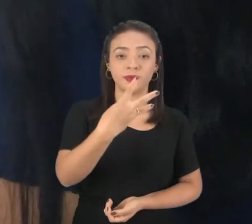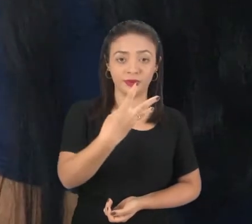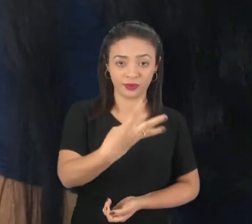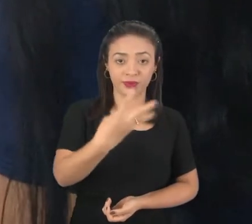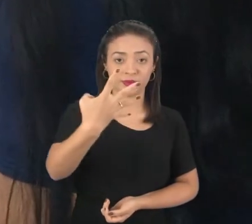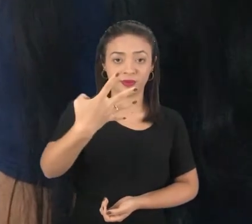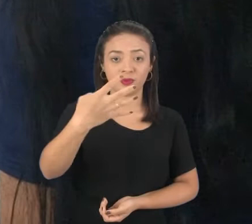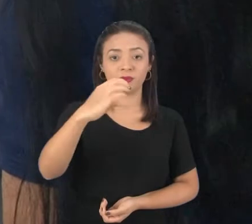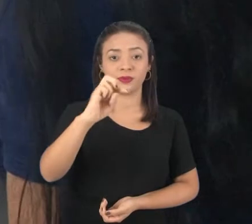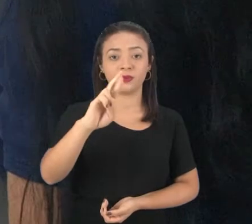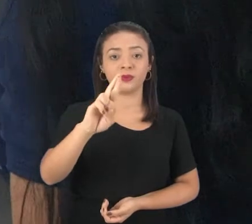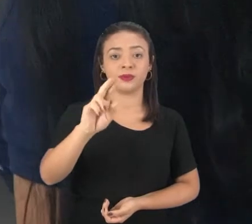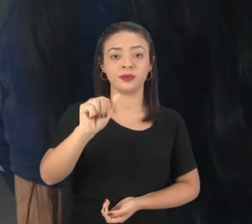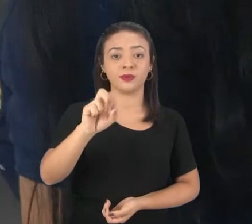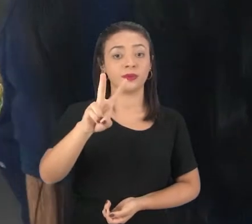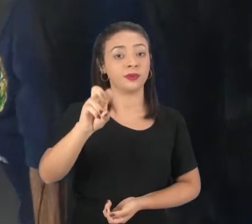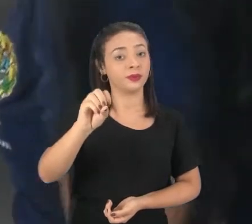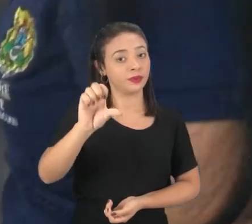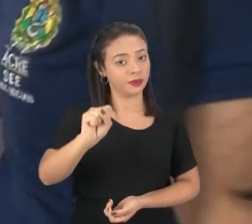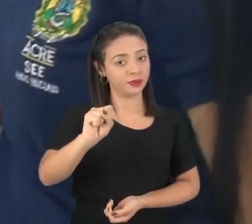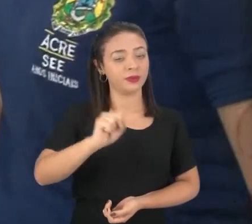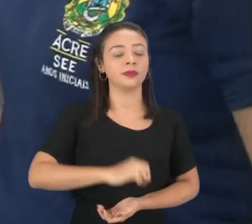534 cravos